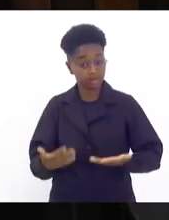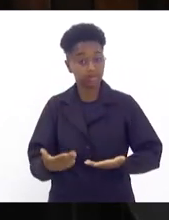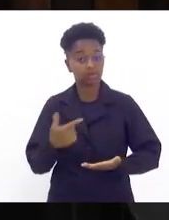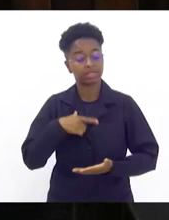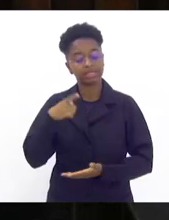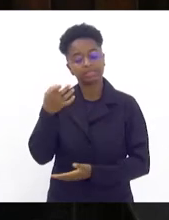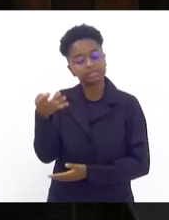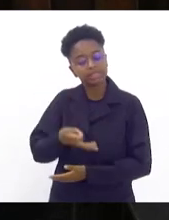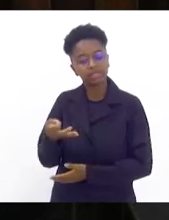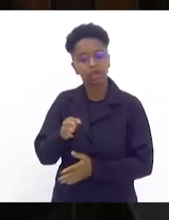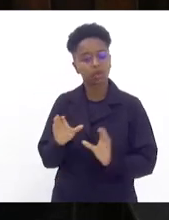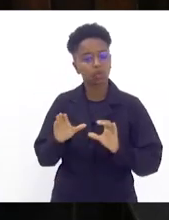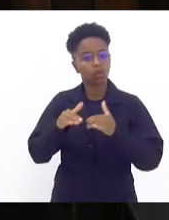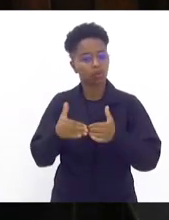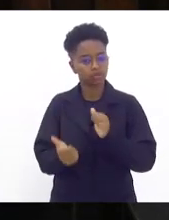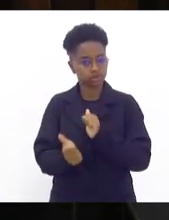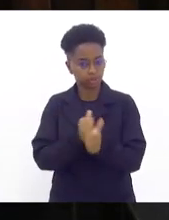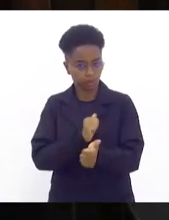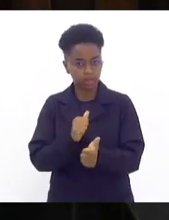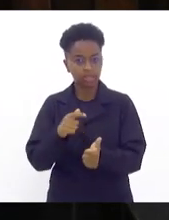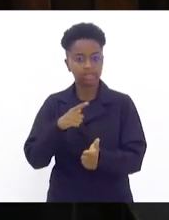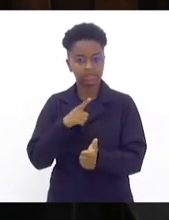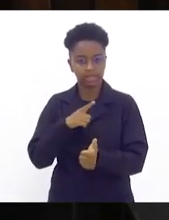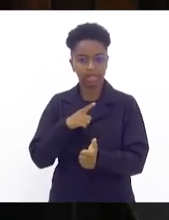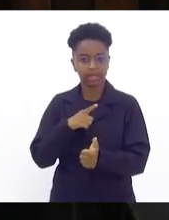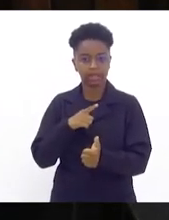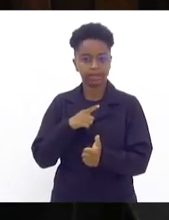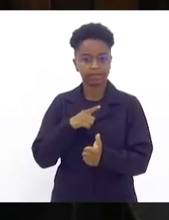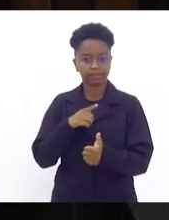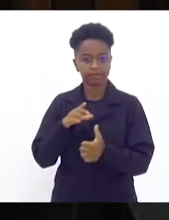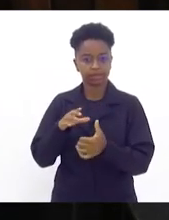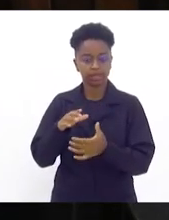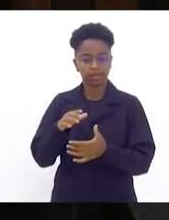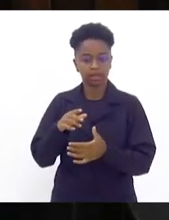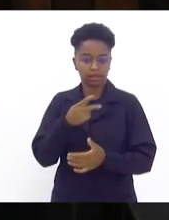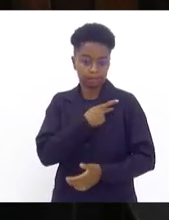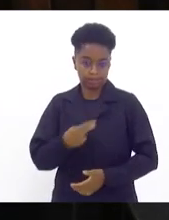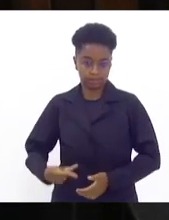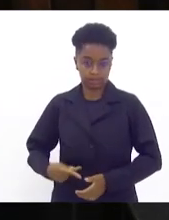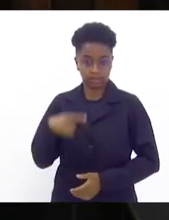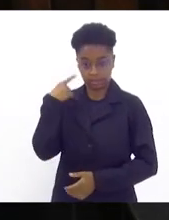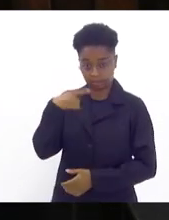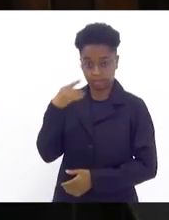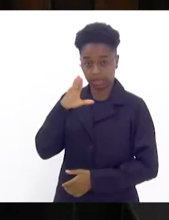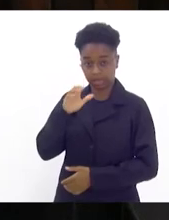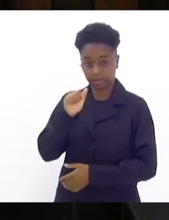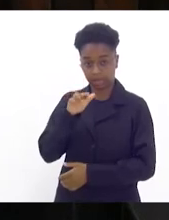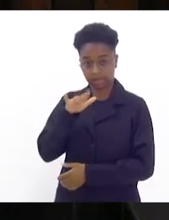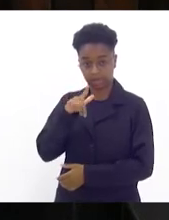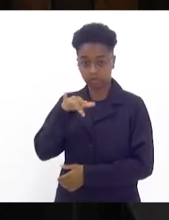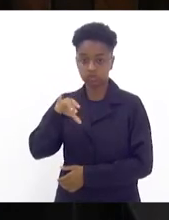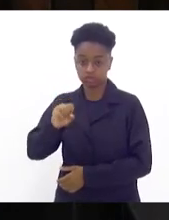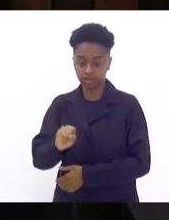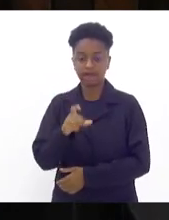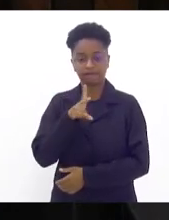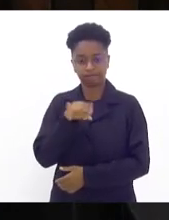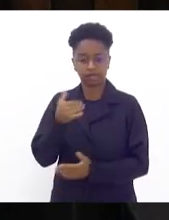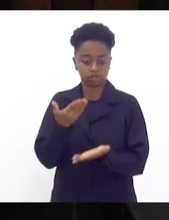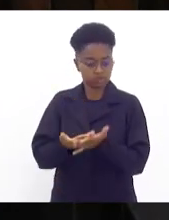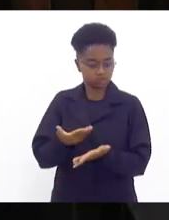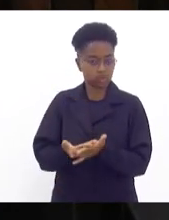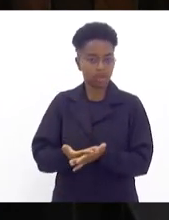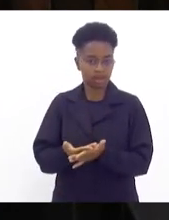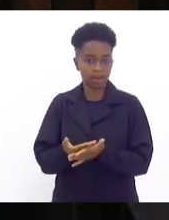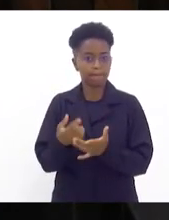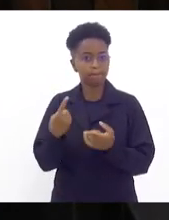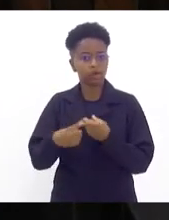esportes, presidida pelo deputado Carlinhos BNH, vai se debruçar sobre o tema. Eu vou acompanhar junto com o deputado Thiago Agliasso, porque a